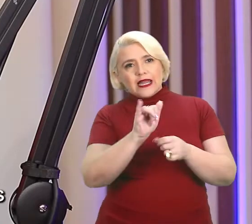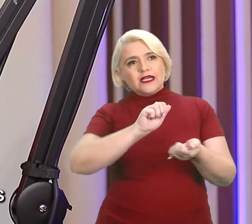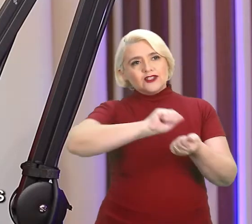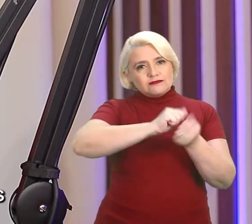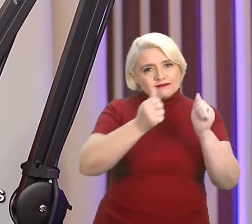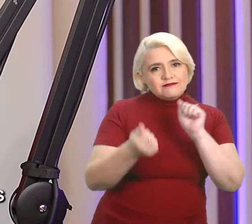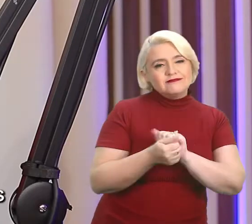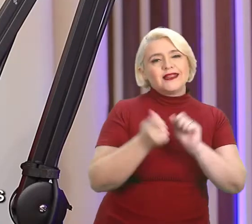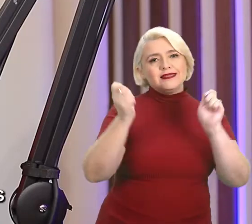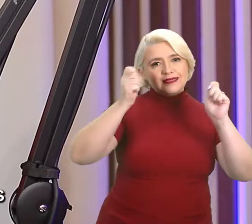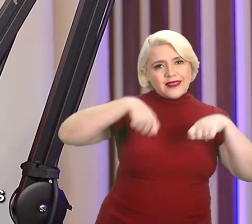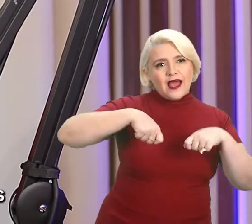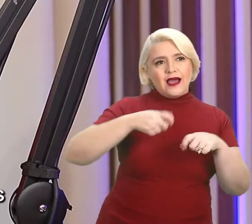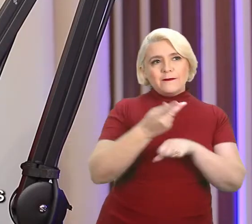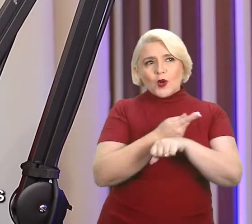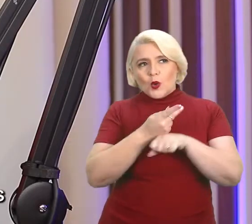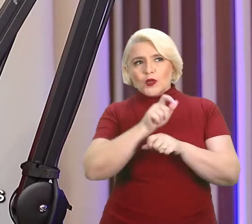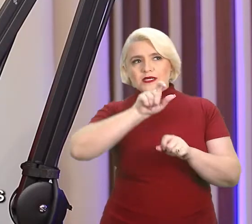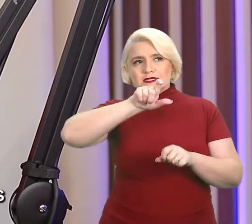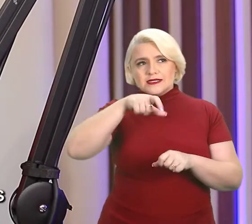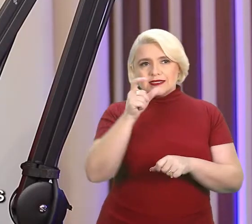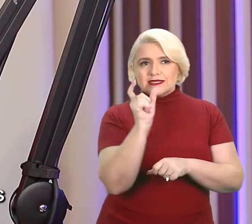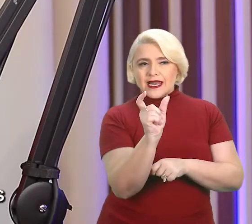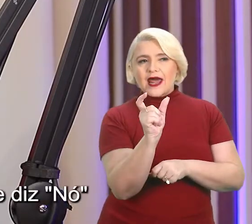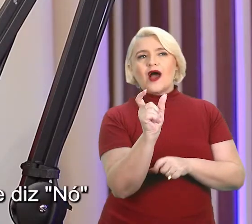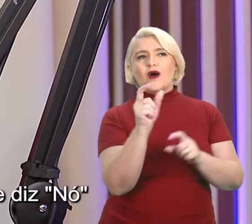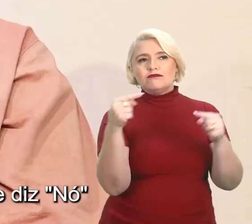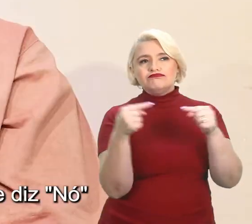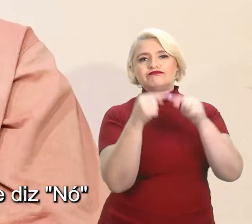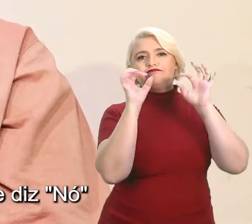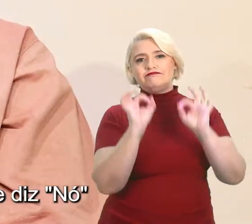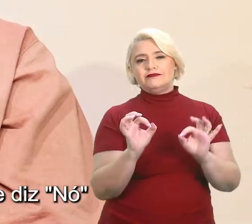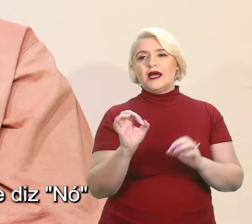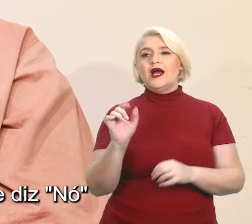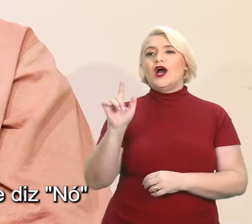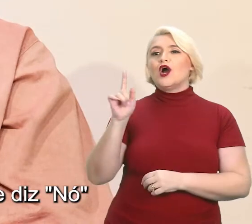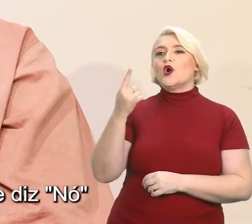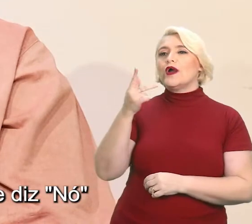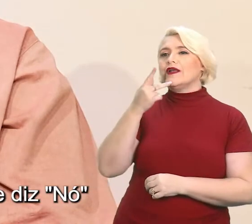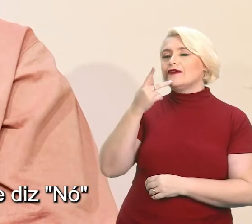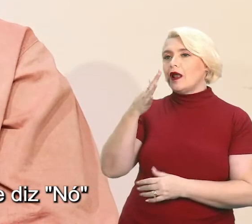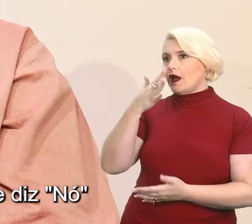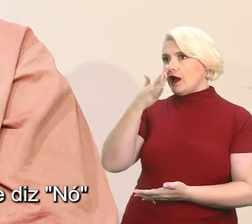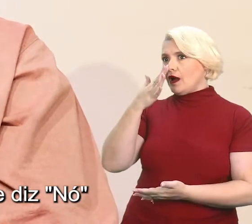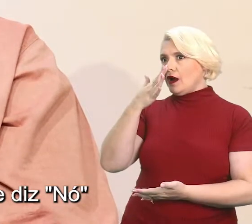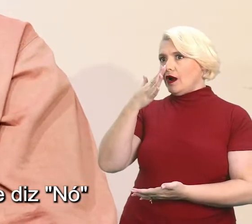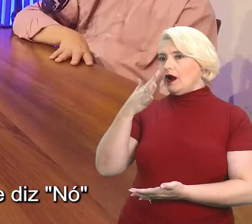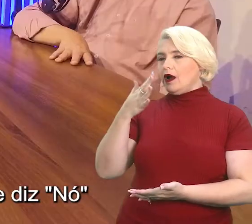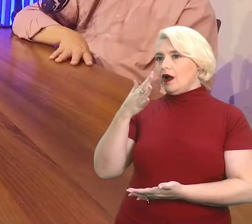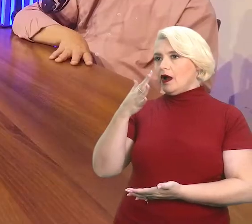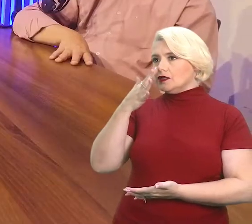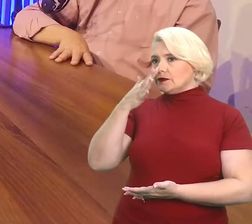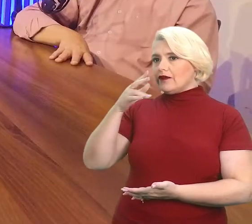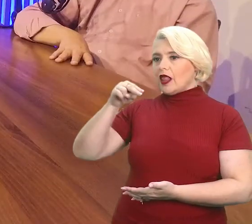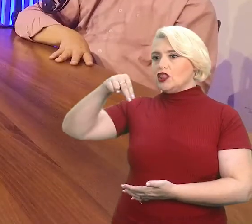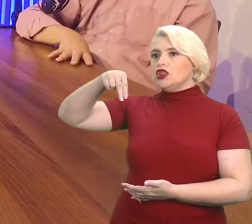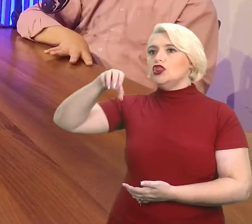fazer procurar um sinal que se assemelha com essa expressão. O goiano aqui, quando ele está muito admirado, ele faz nó.